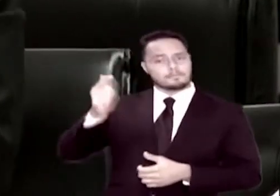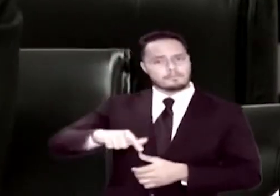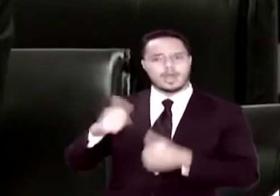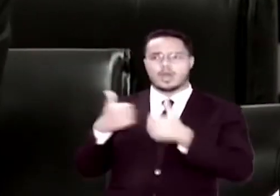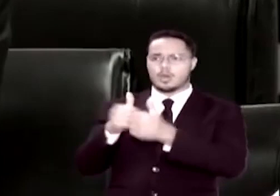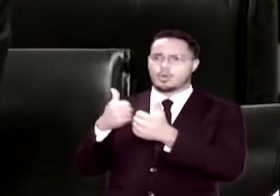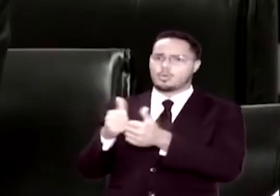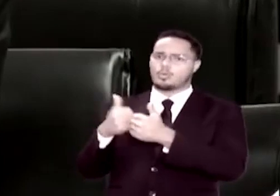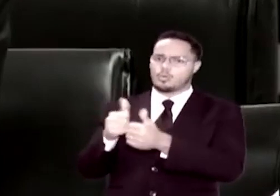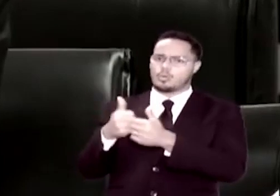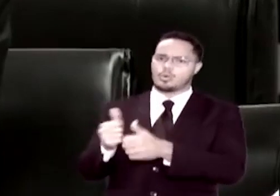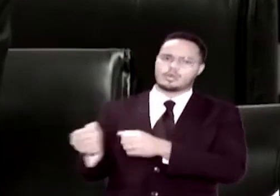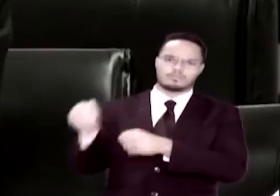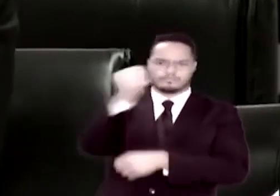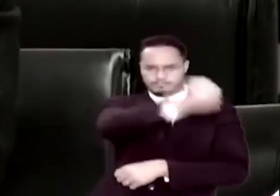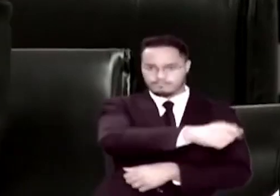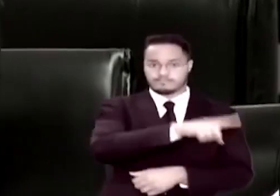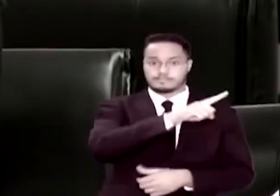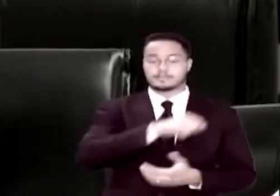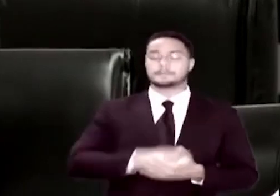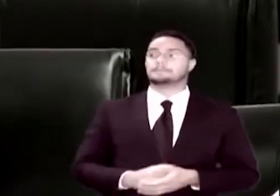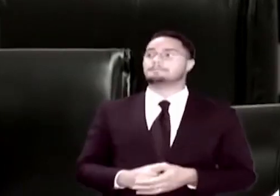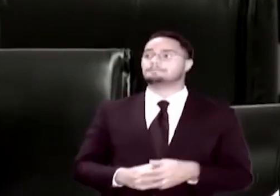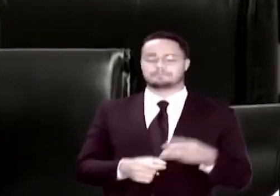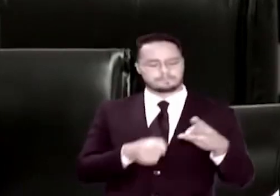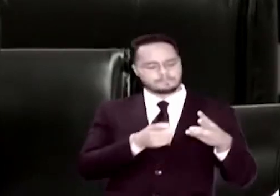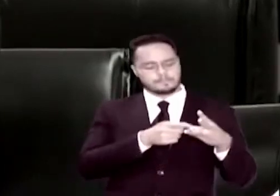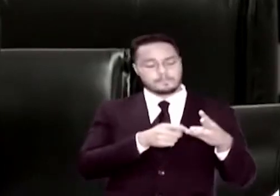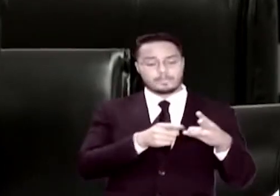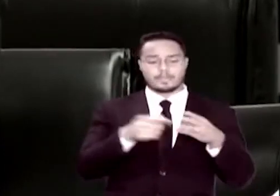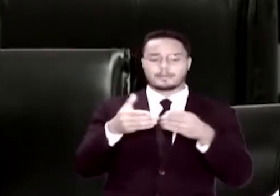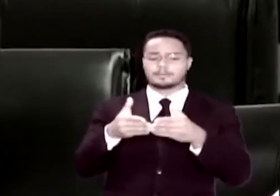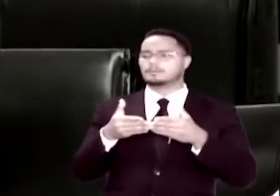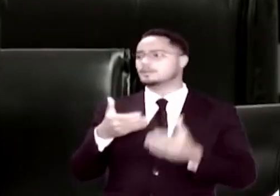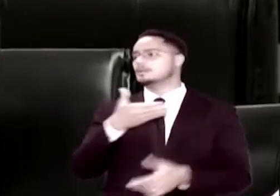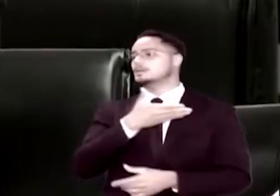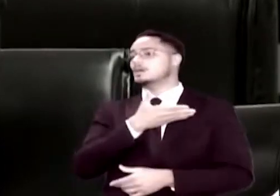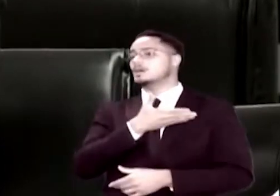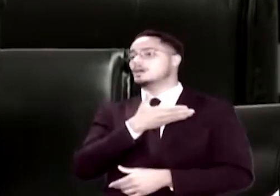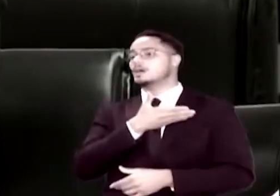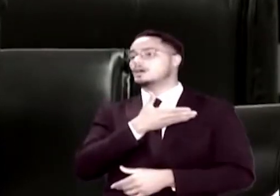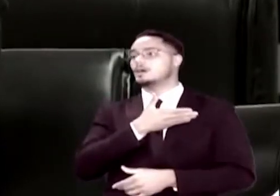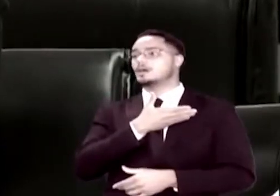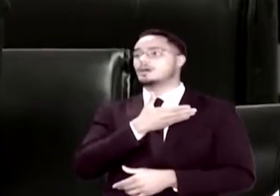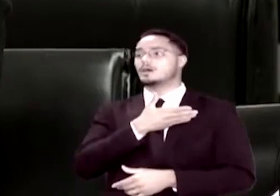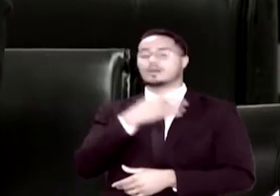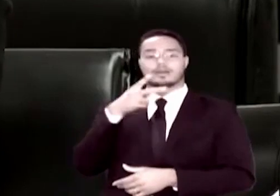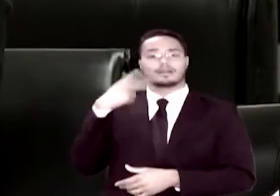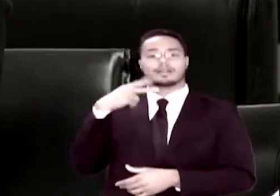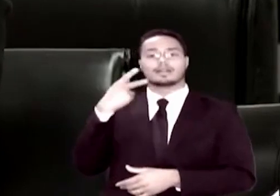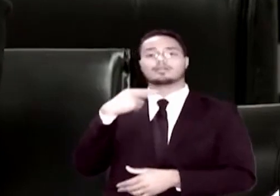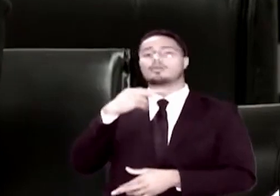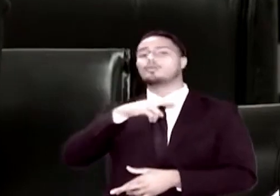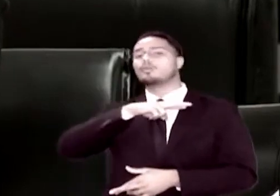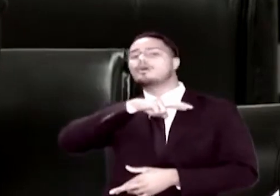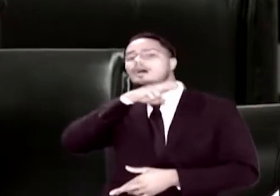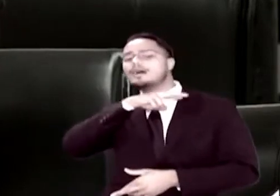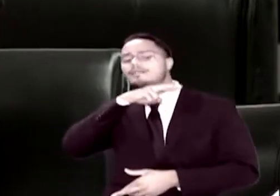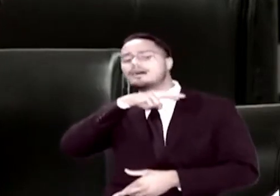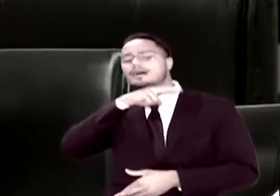população e a terceira coisa eu quero pedir até uma força ao nosso colega Vereador Rafael Morim